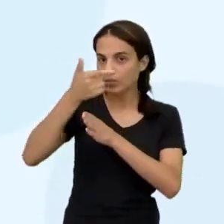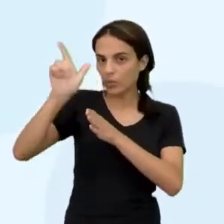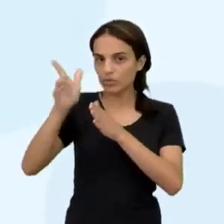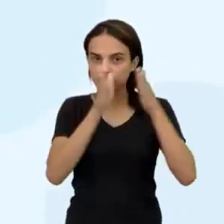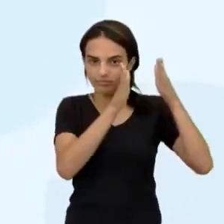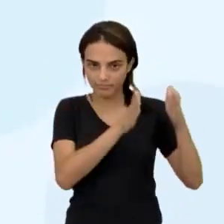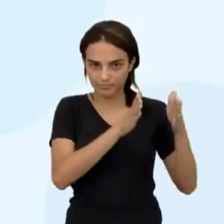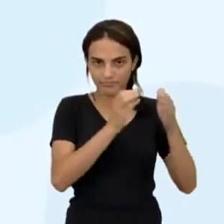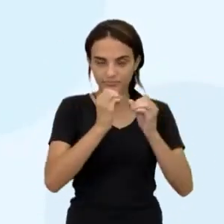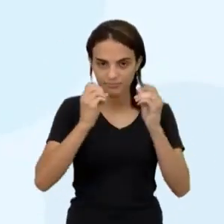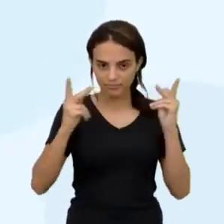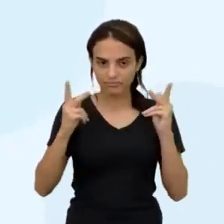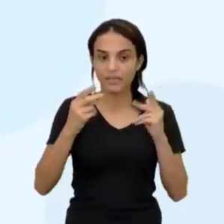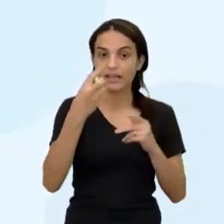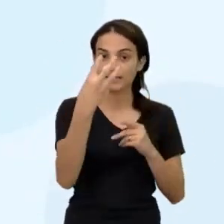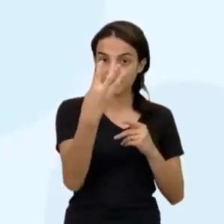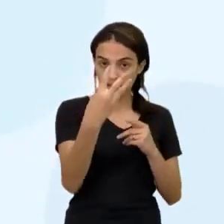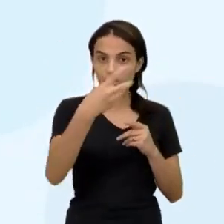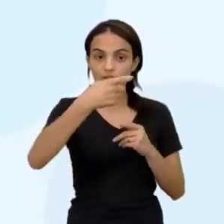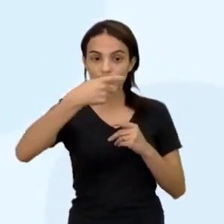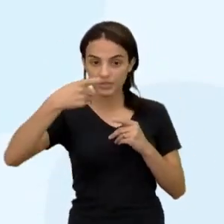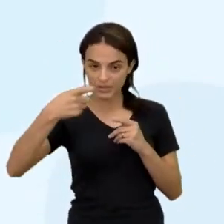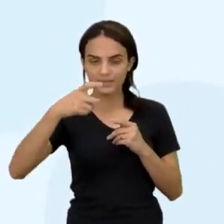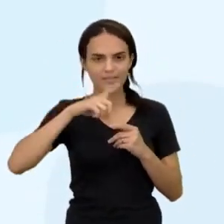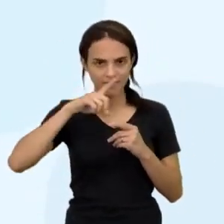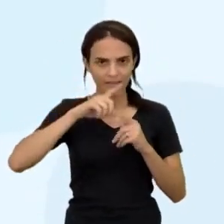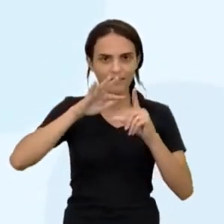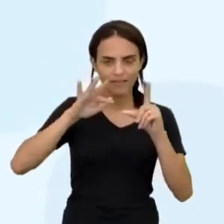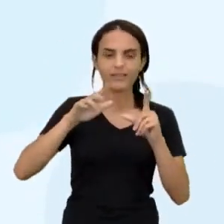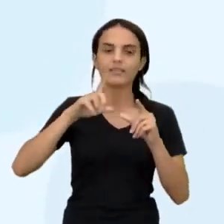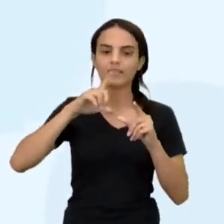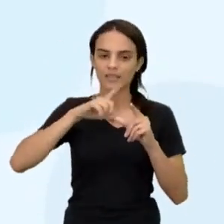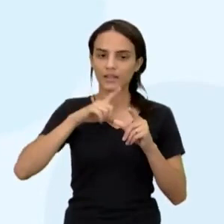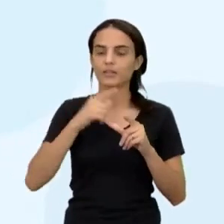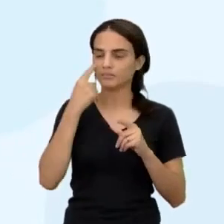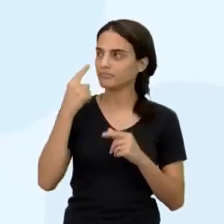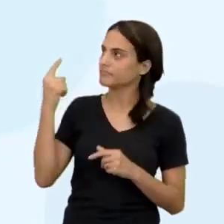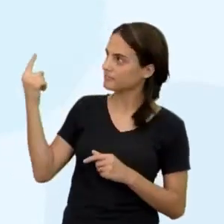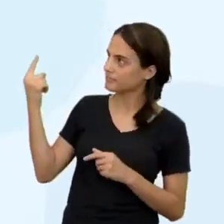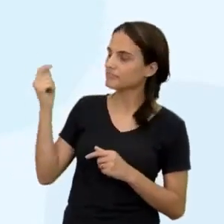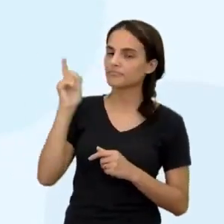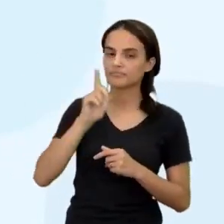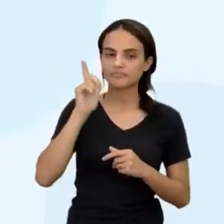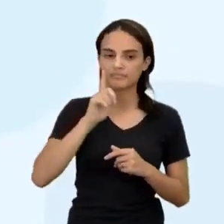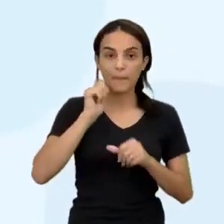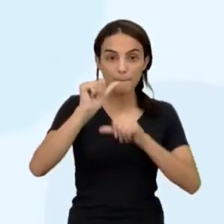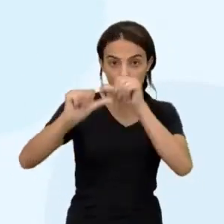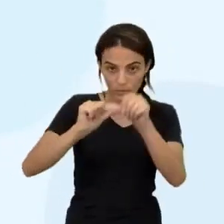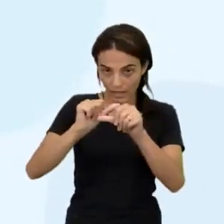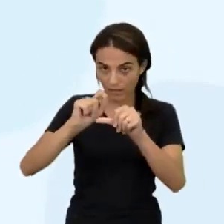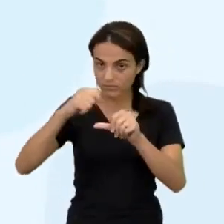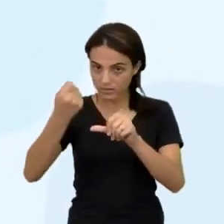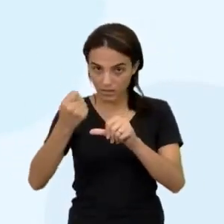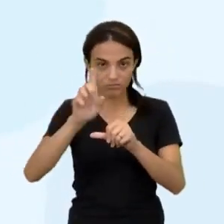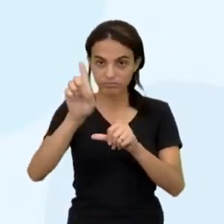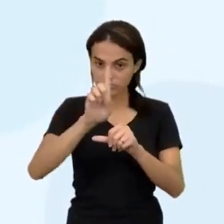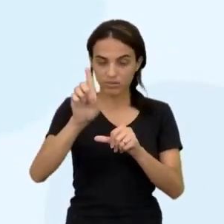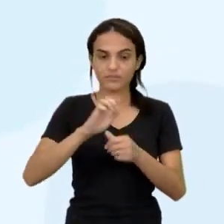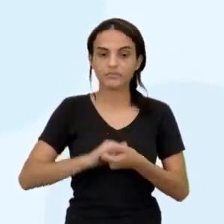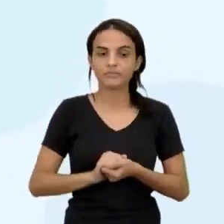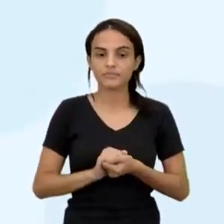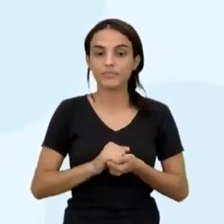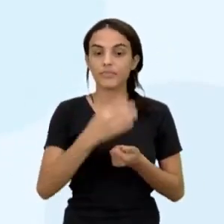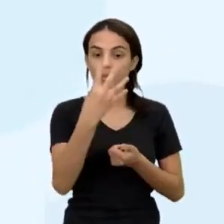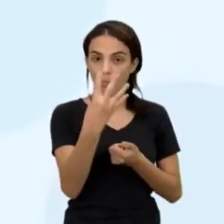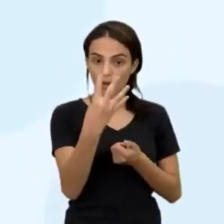direito. Então ficou assim, ó. 3x, 3x tem letra, então ele desce aqui mesmo. Ele não troca de sinal, ele só desceu. O